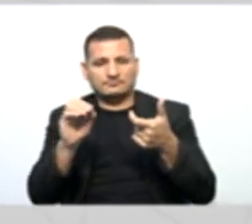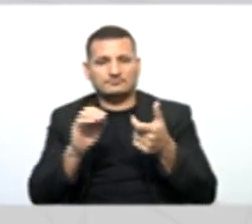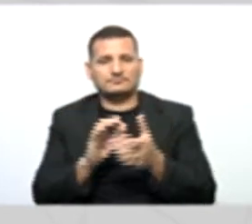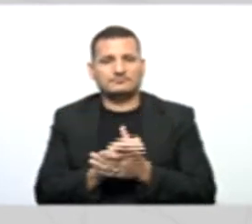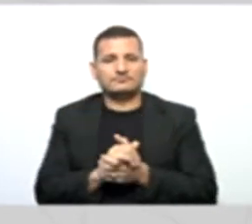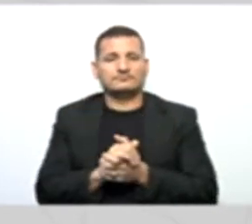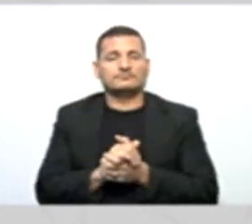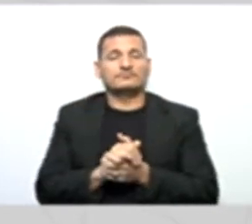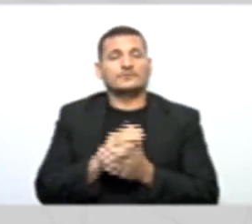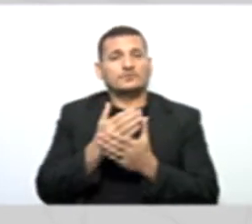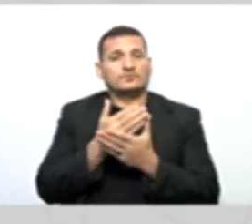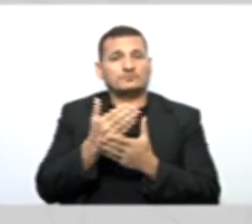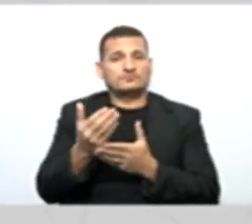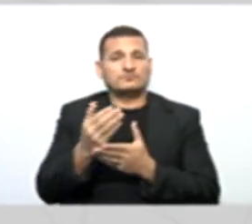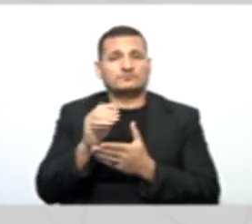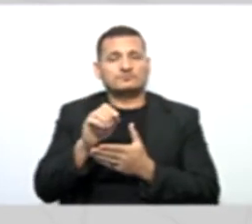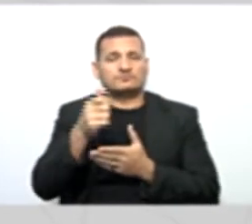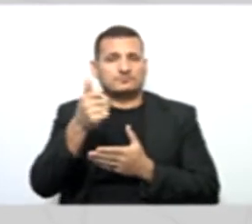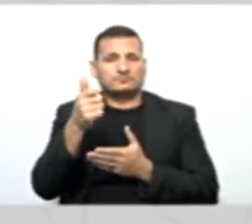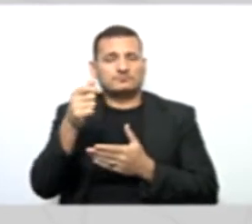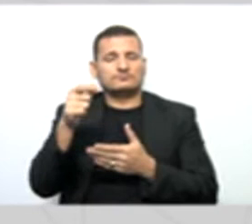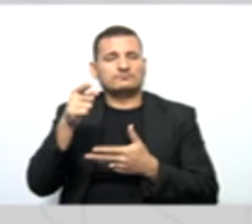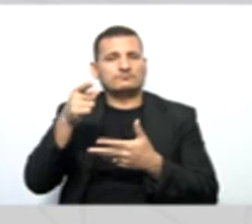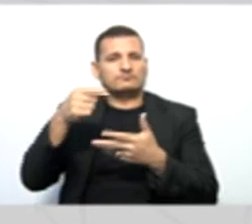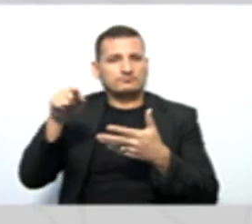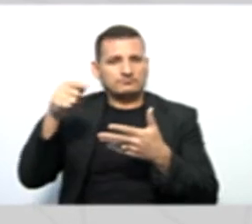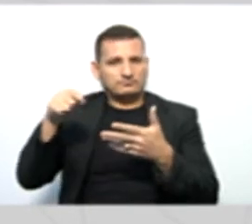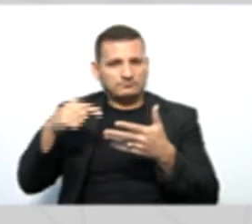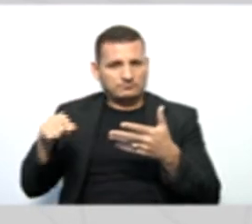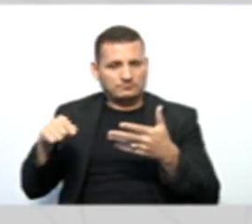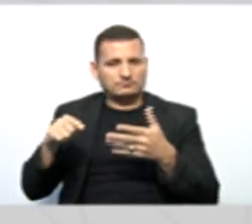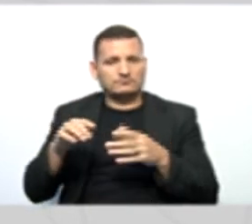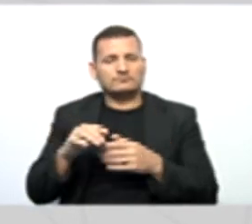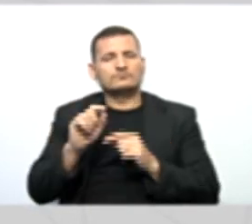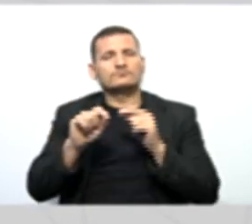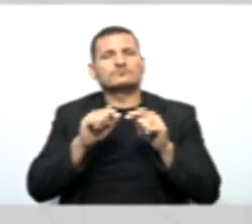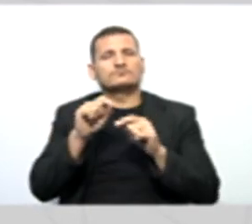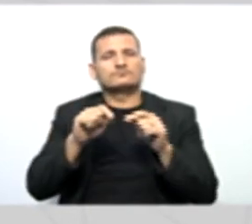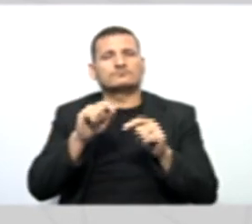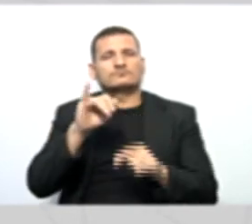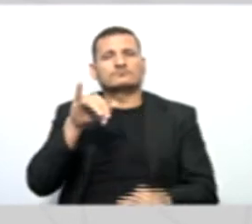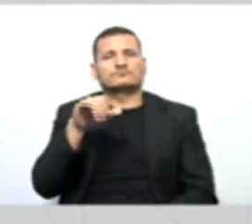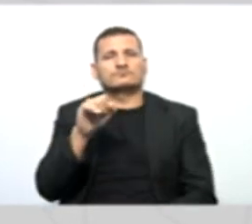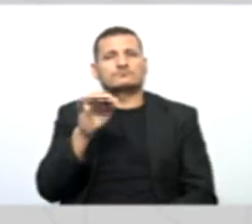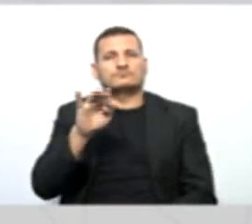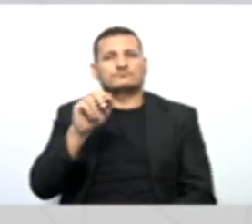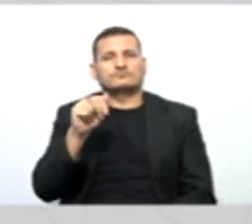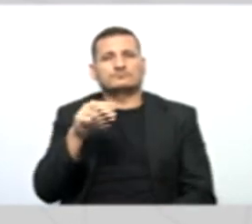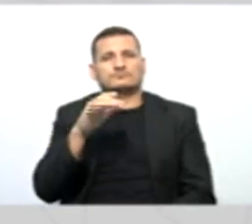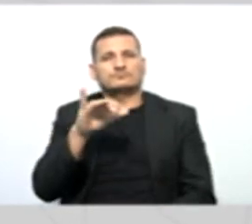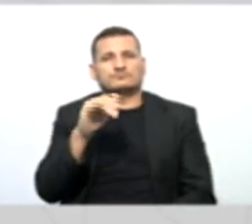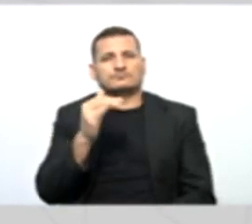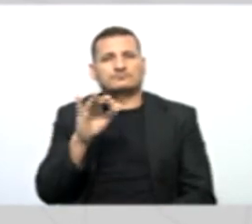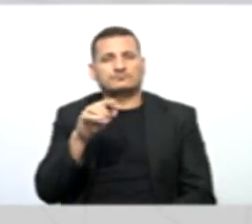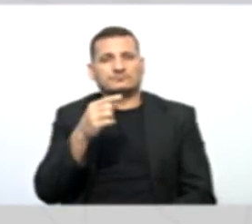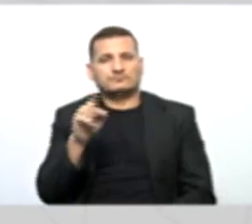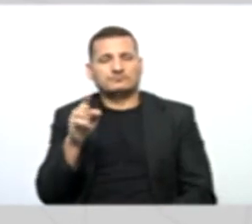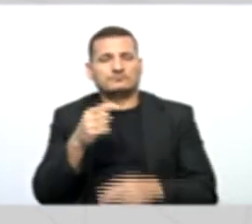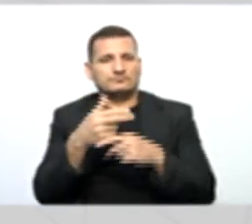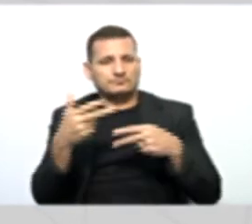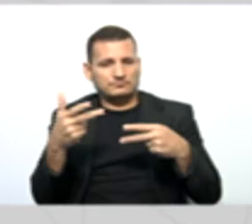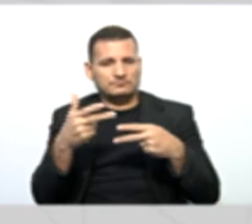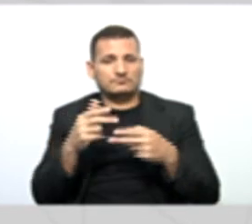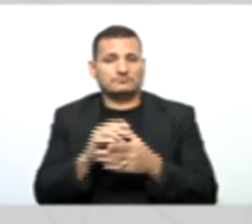corrigindo pela questão número 1. O que é instanciação de objetos? Vou escrever aqui